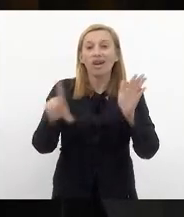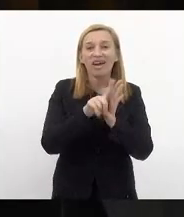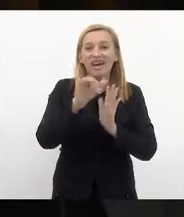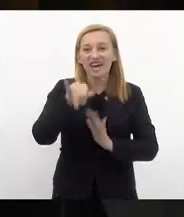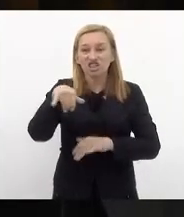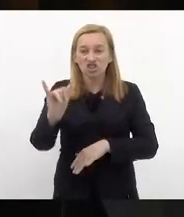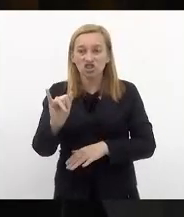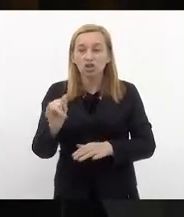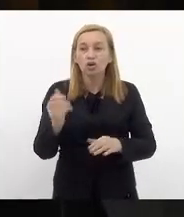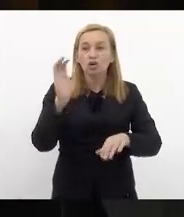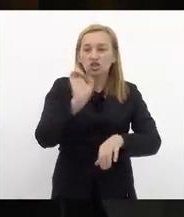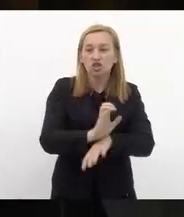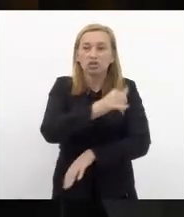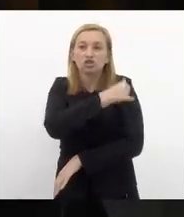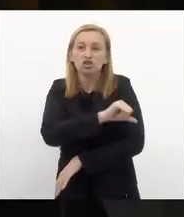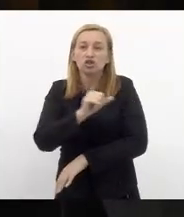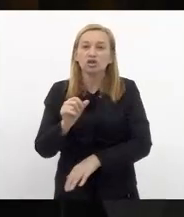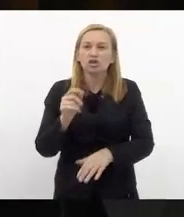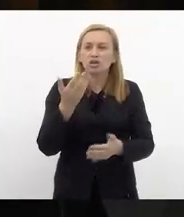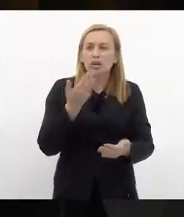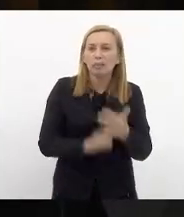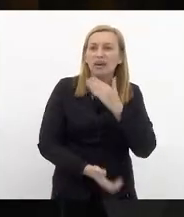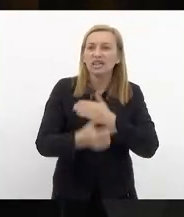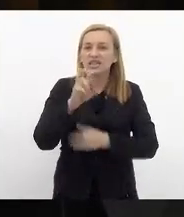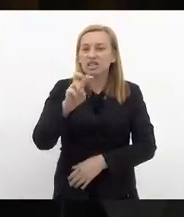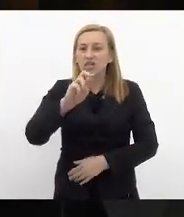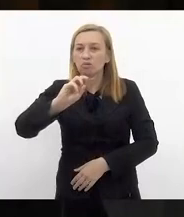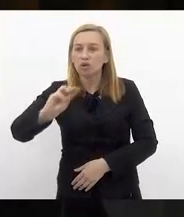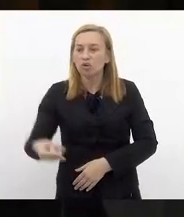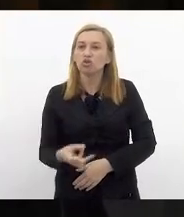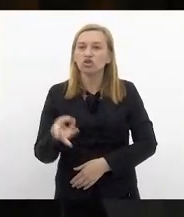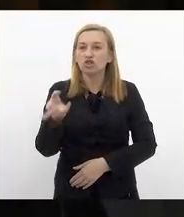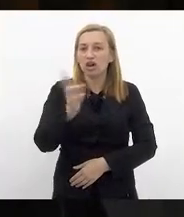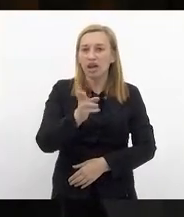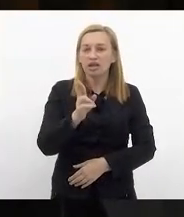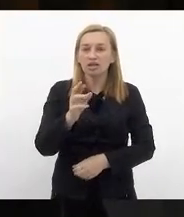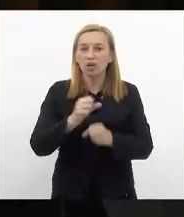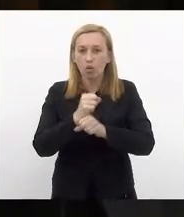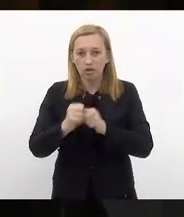o Estado do Rio de Janeiro tem um rombo de 5 bilhões de reais ao ano.